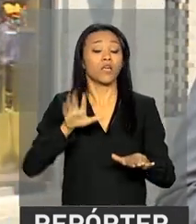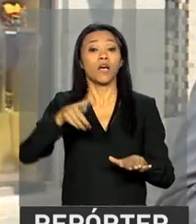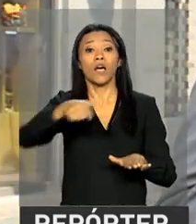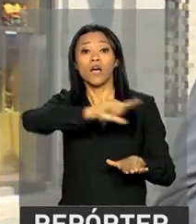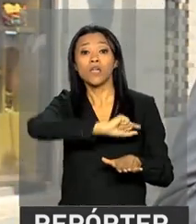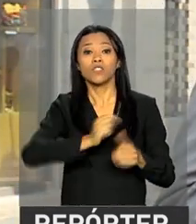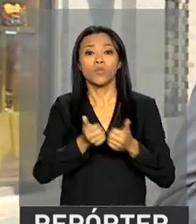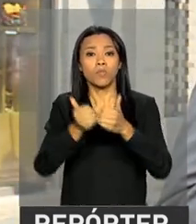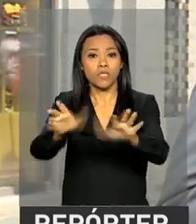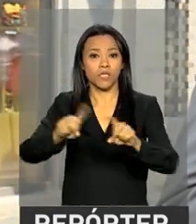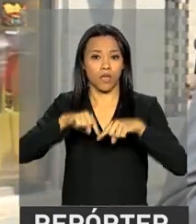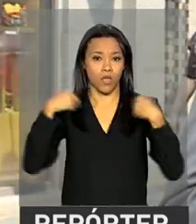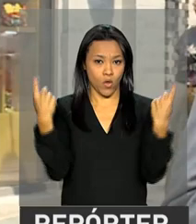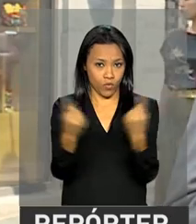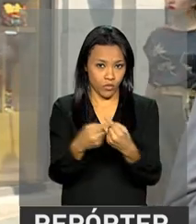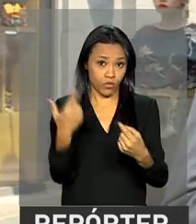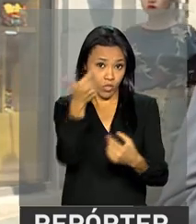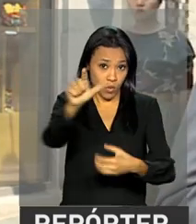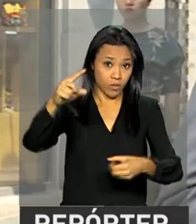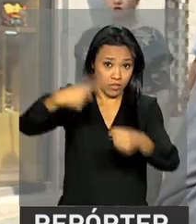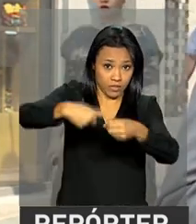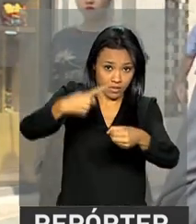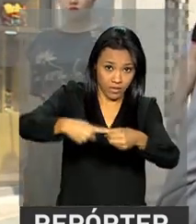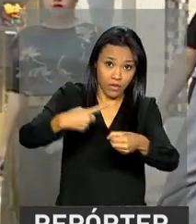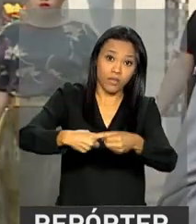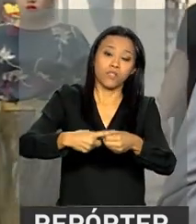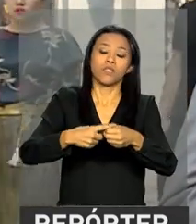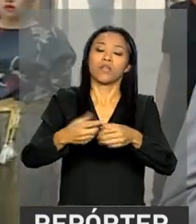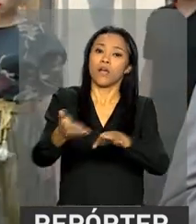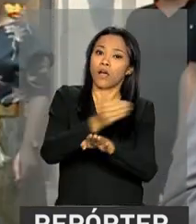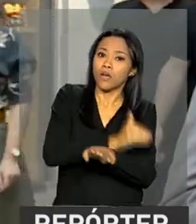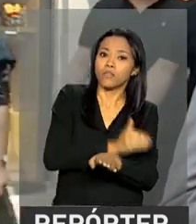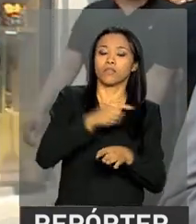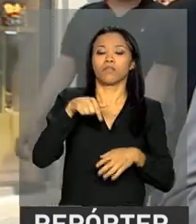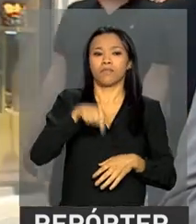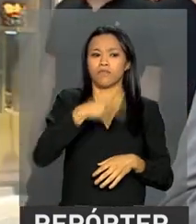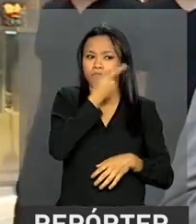cúpula dos BRICS na cidade de Xiamen, o presidente faz uma